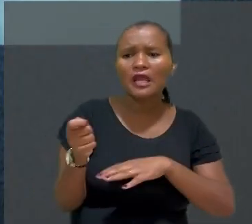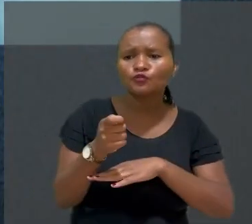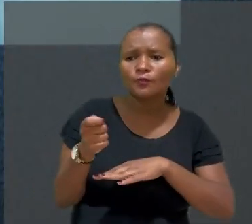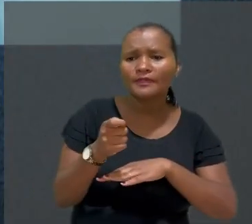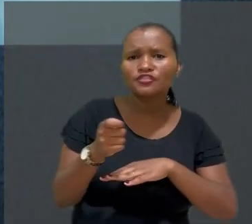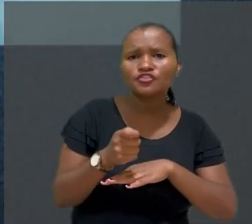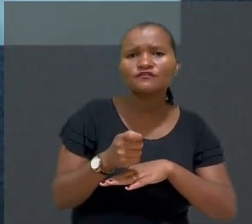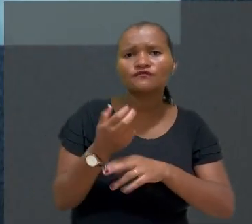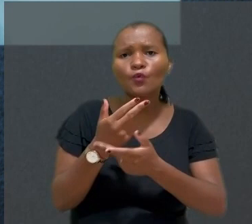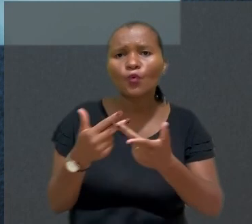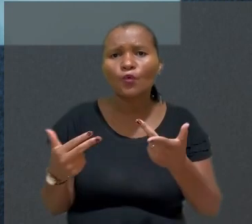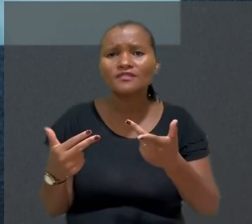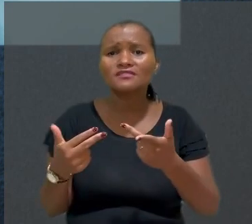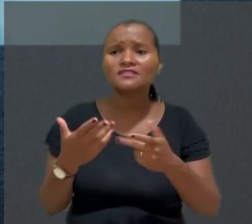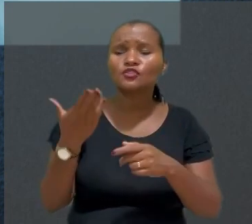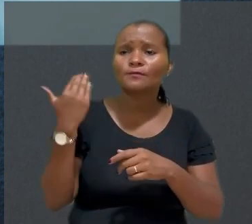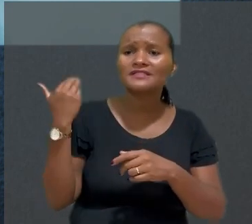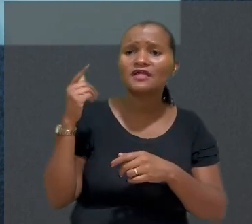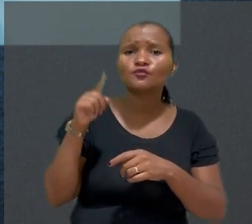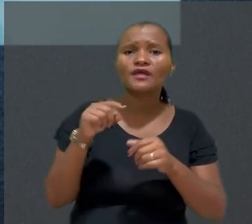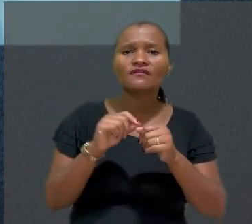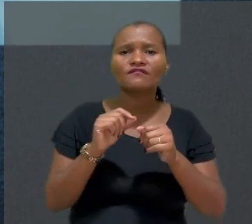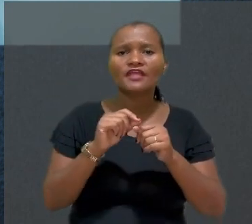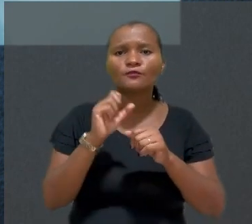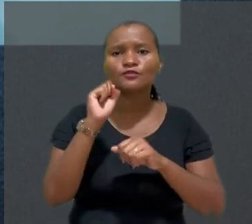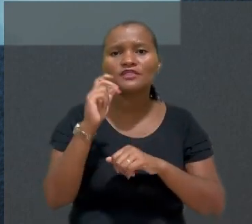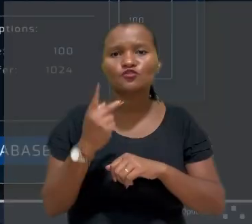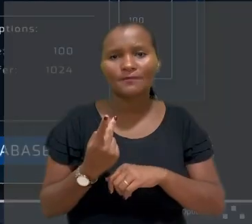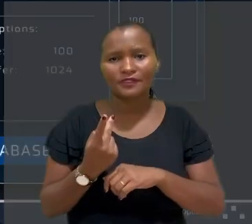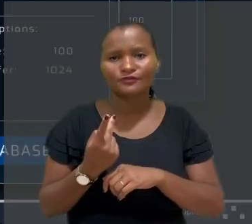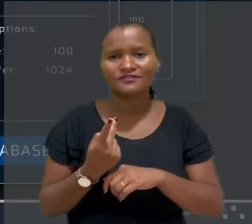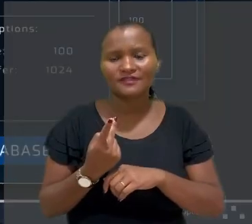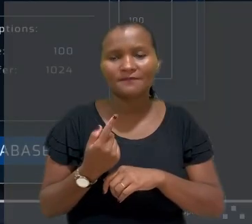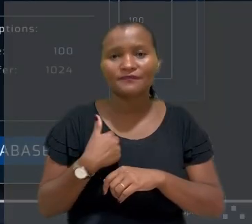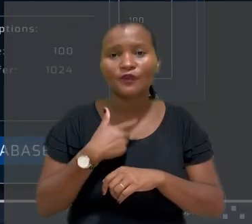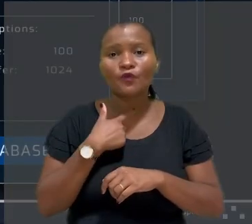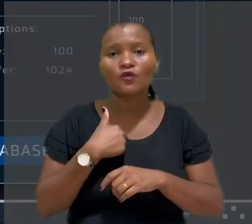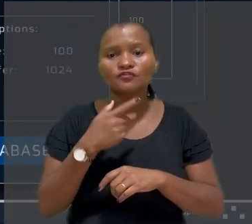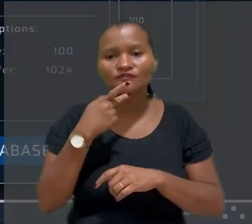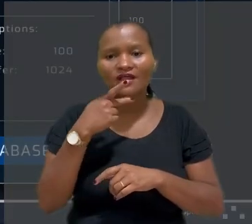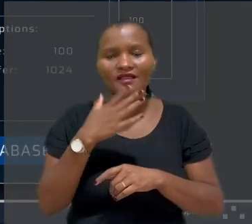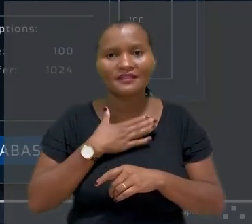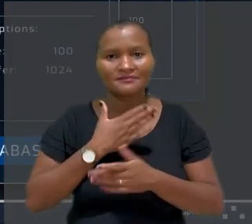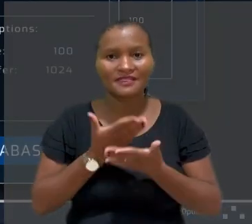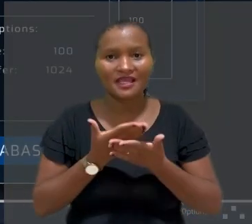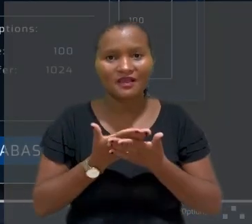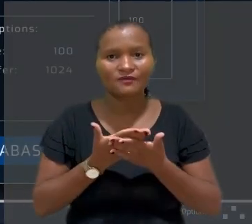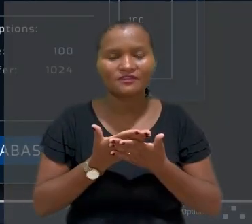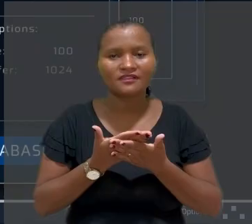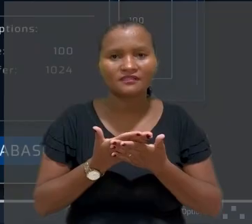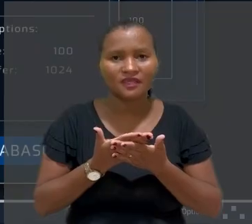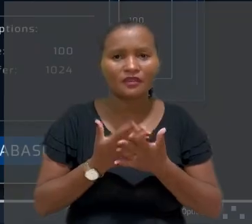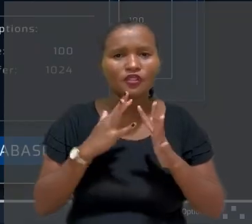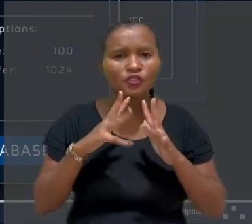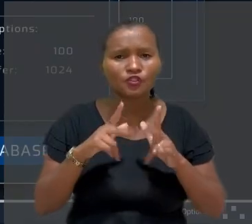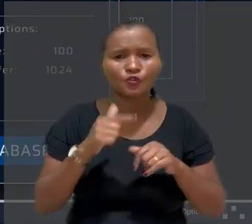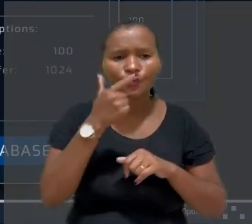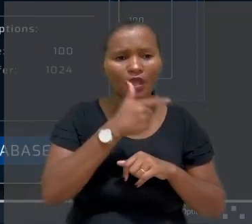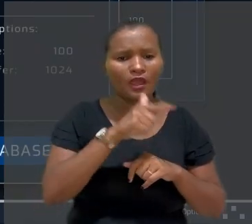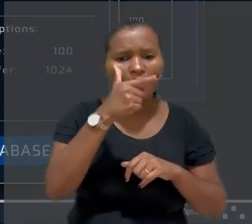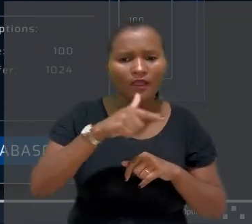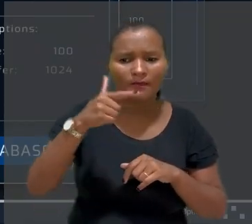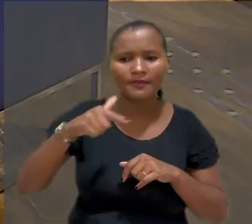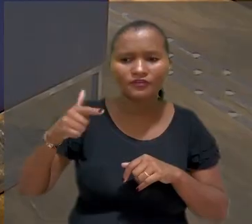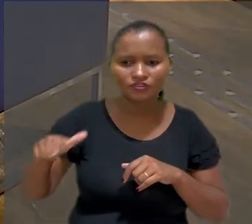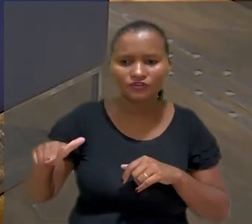automatizam tarefas que antes eram realizadas por humanos. Eu gosto de dizer nas minhas aulas, normalmente, que tudo que é